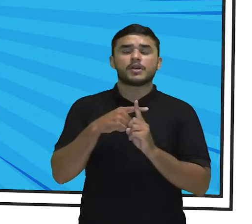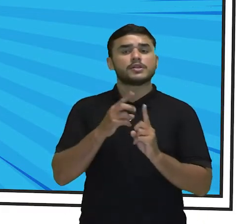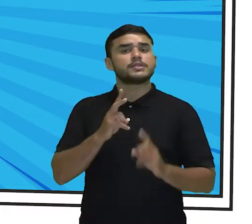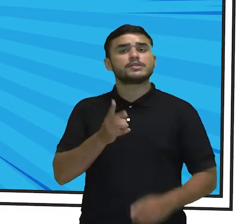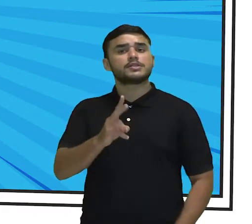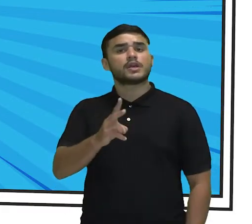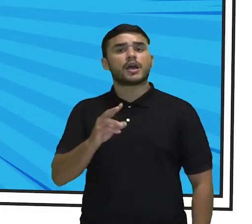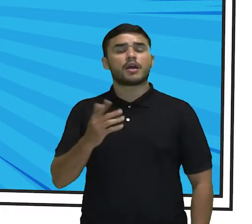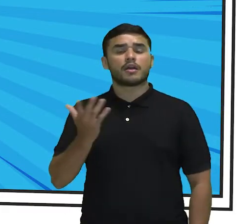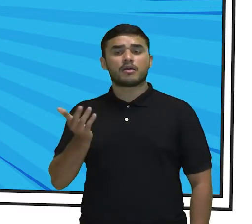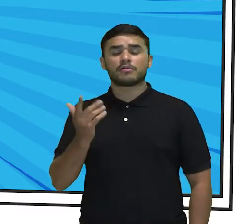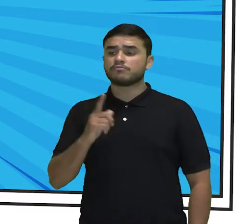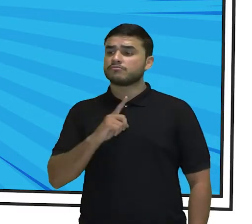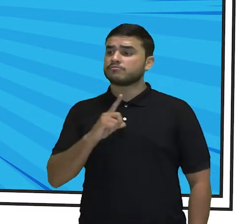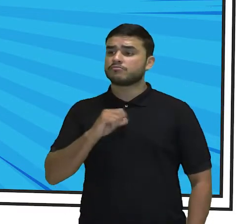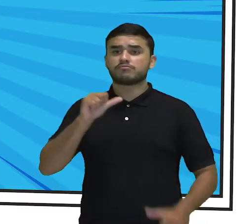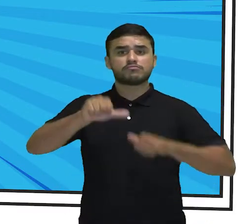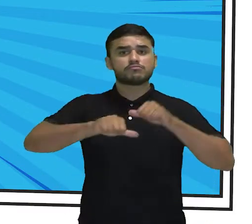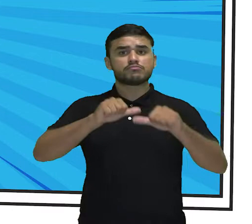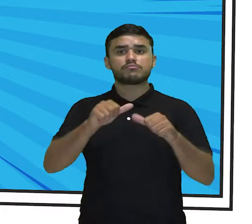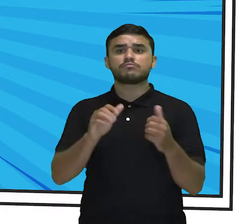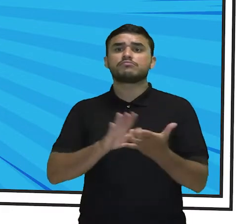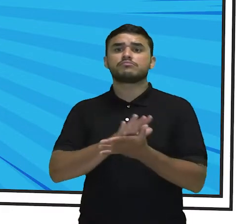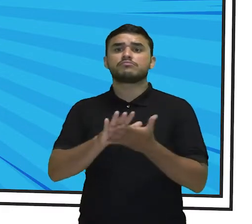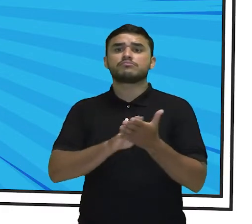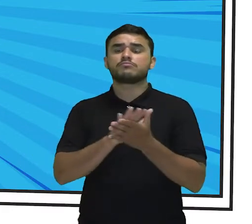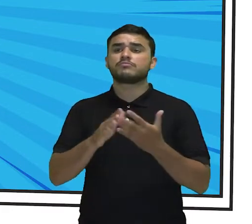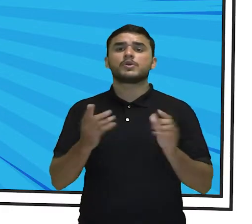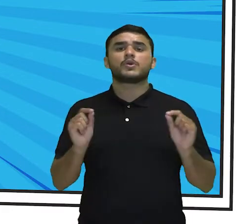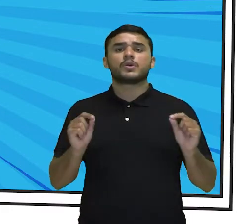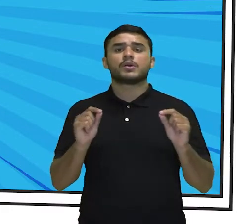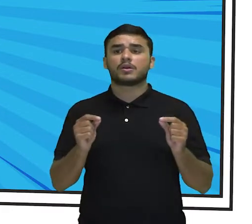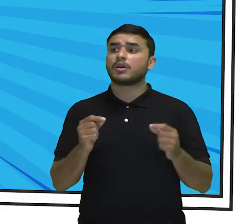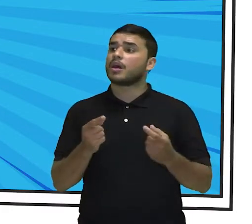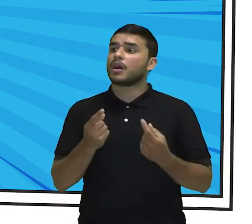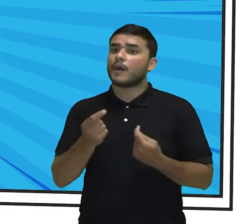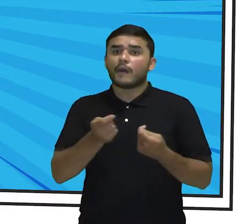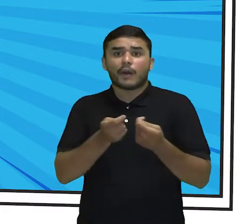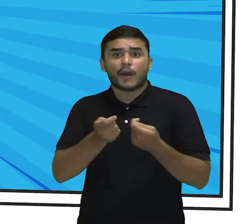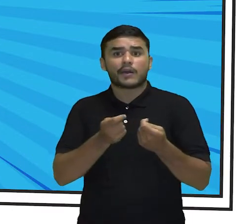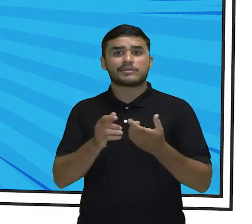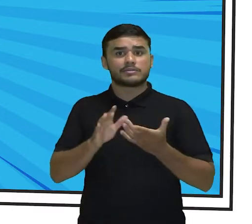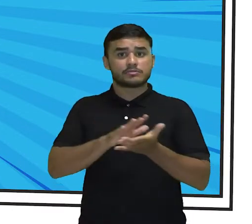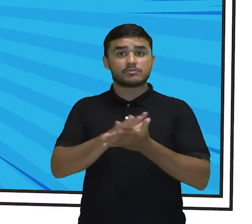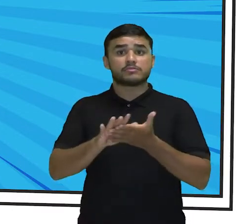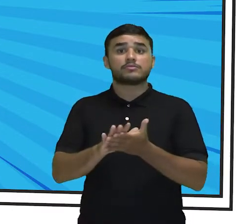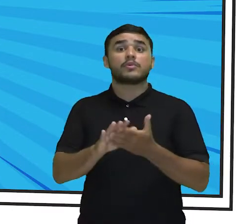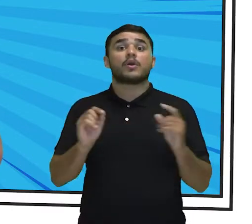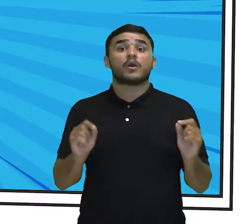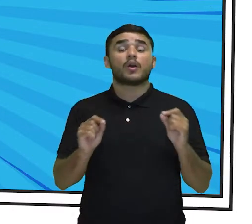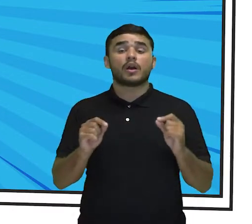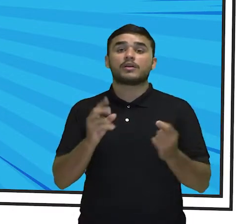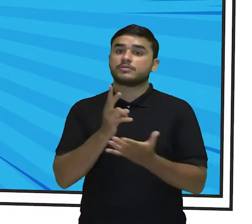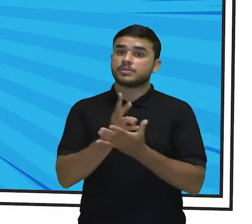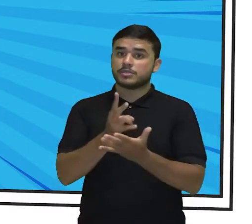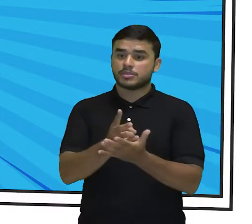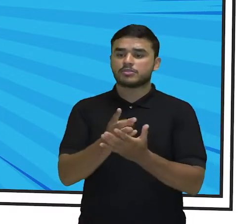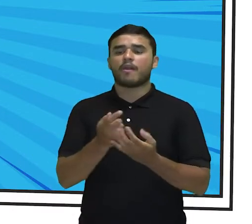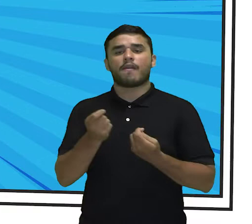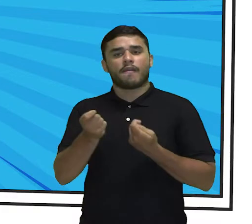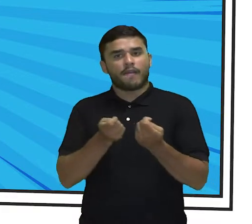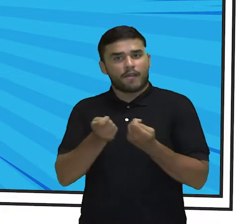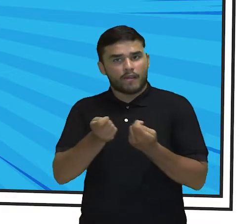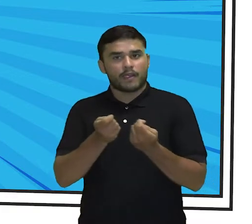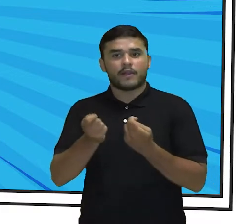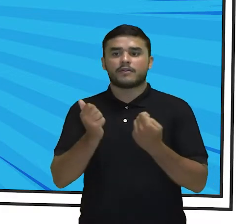sem mobilidades, sem recursos comerciais, sem moeda, enquanto ela vendia cargos,